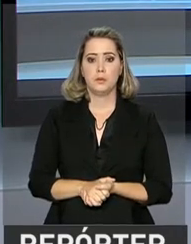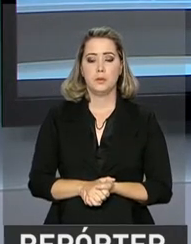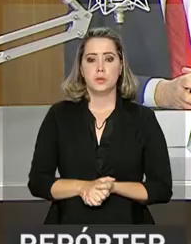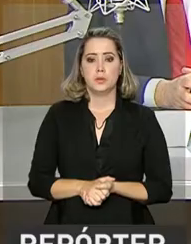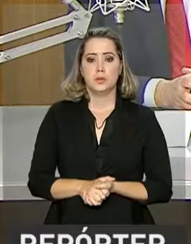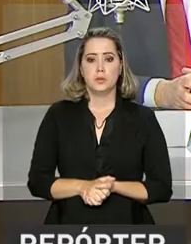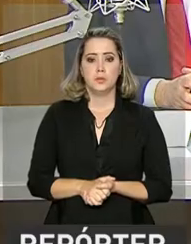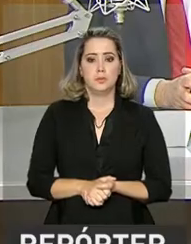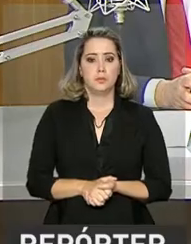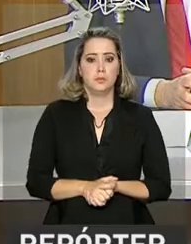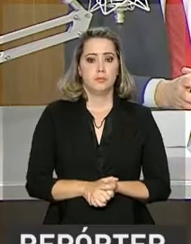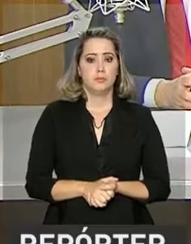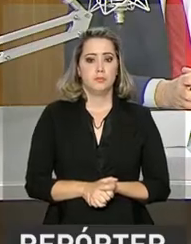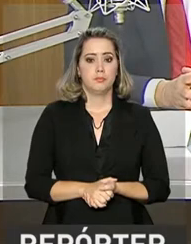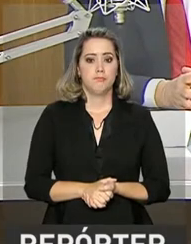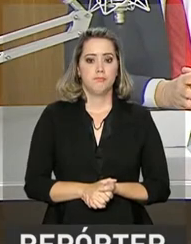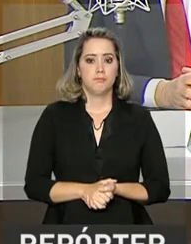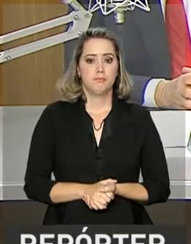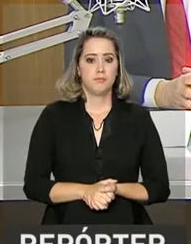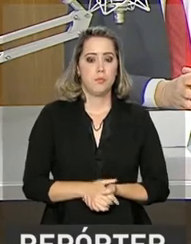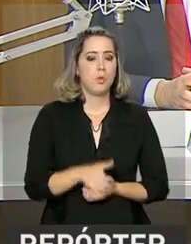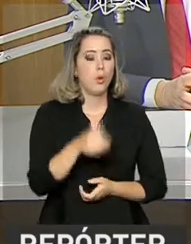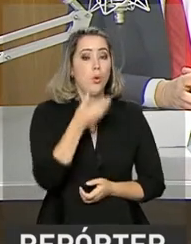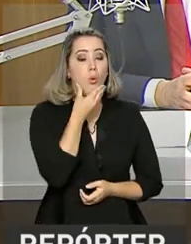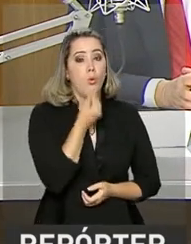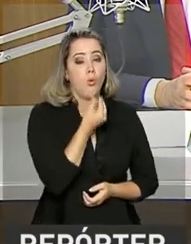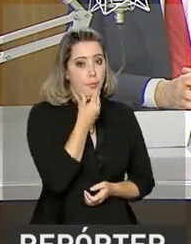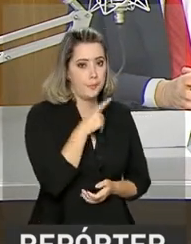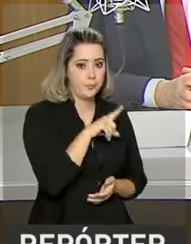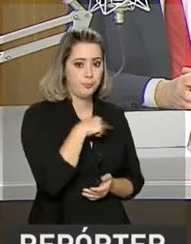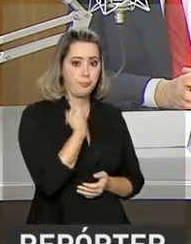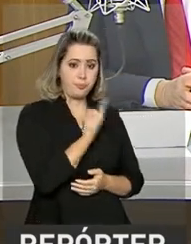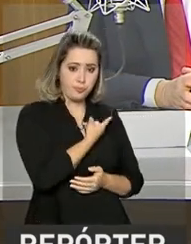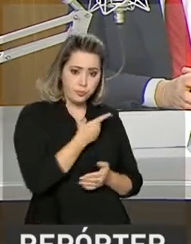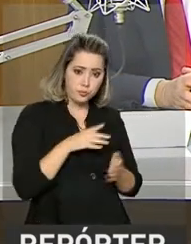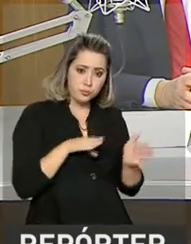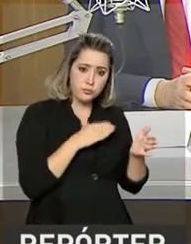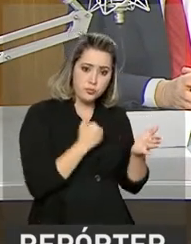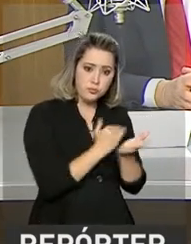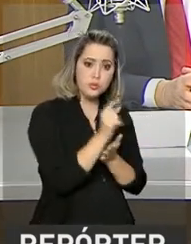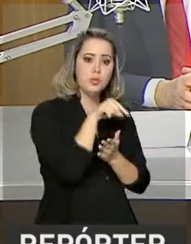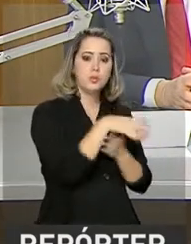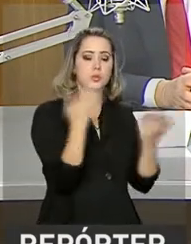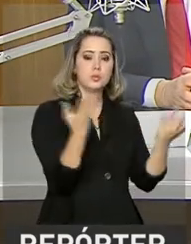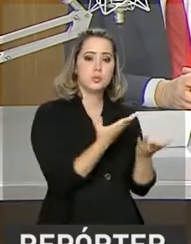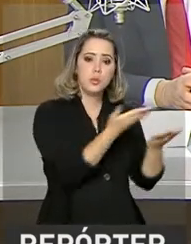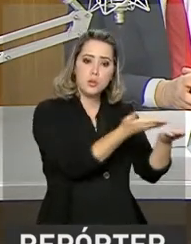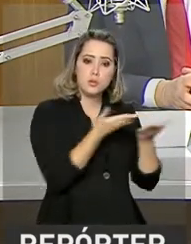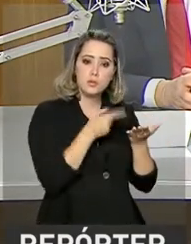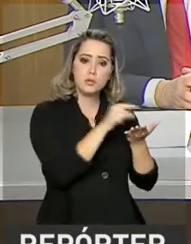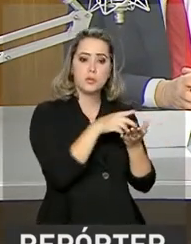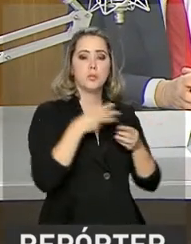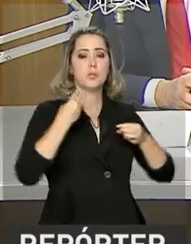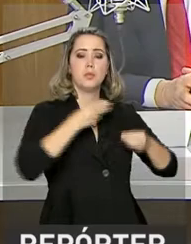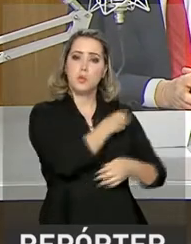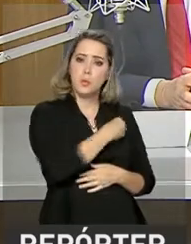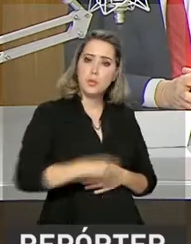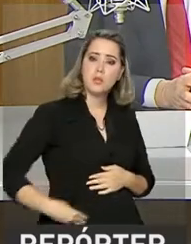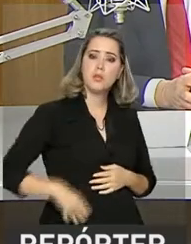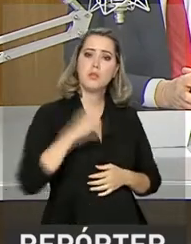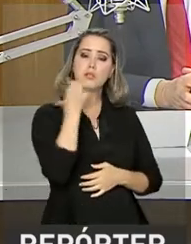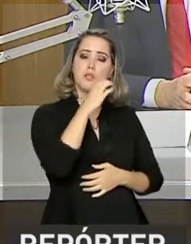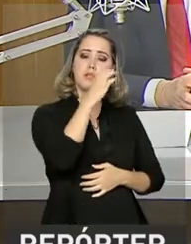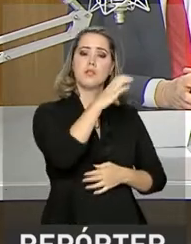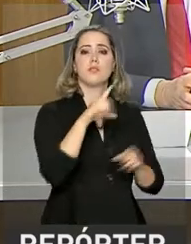a voz do brasil de hoje recebendo aqui no estúdio ministro da ciência tecnologia e inovações e comunicações gilberto